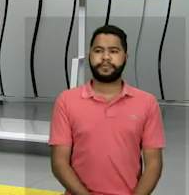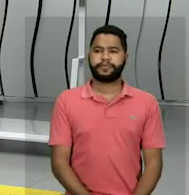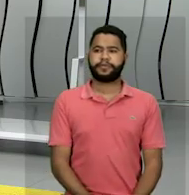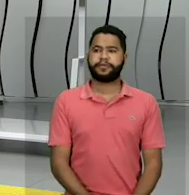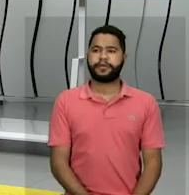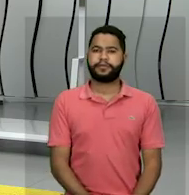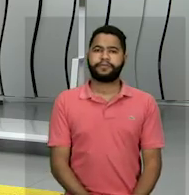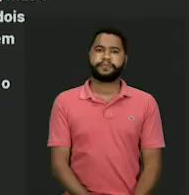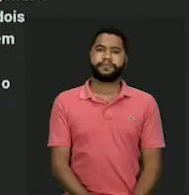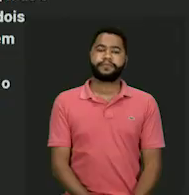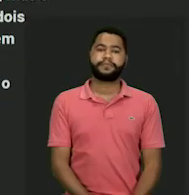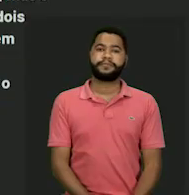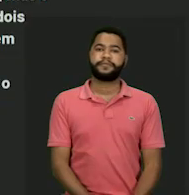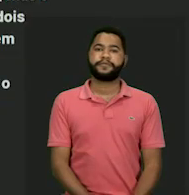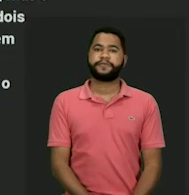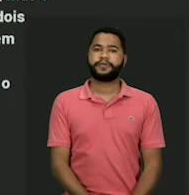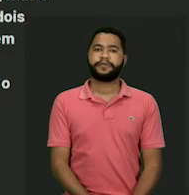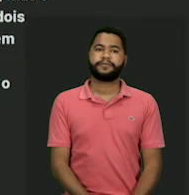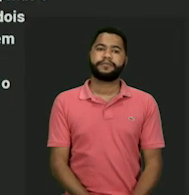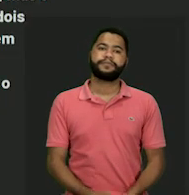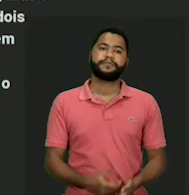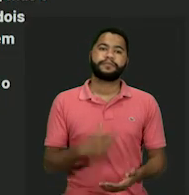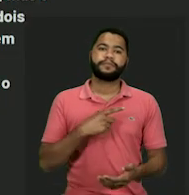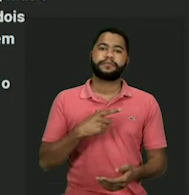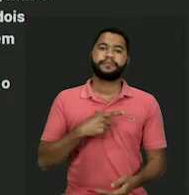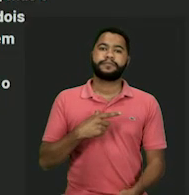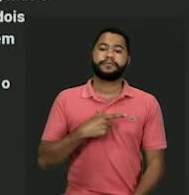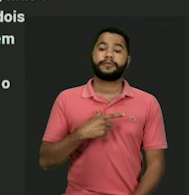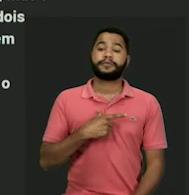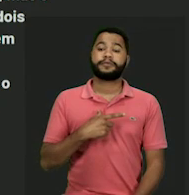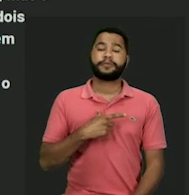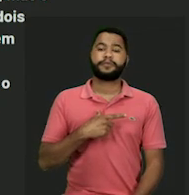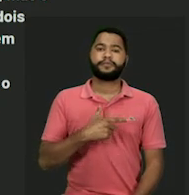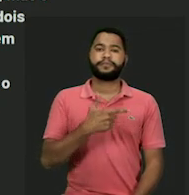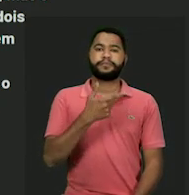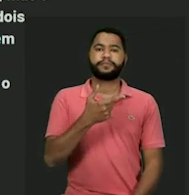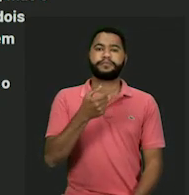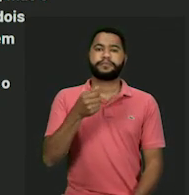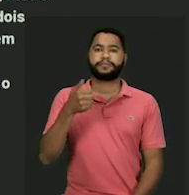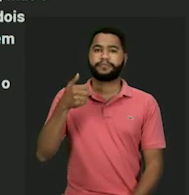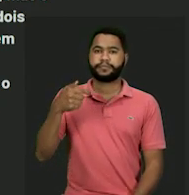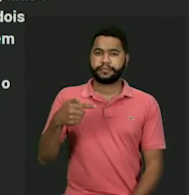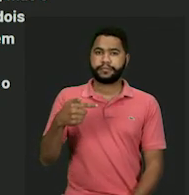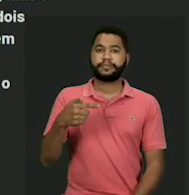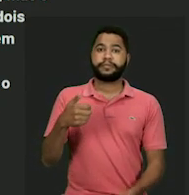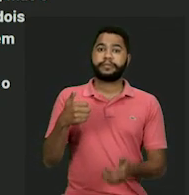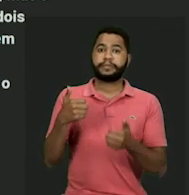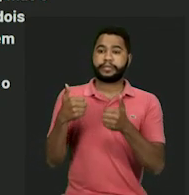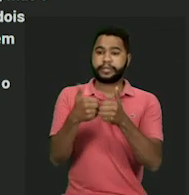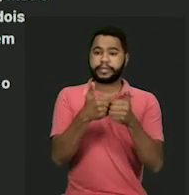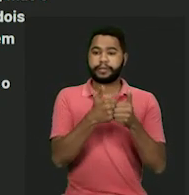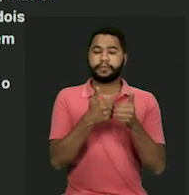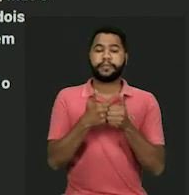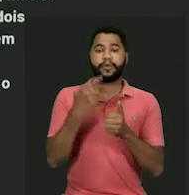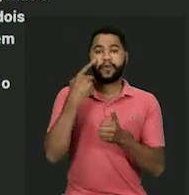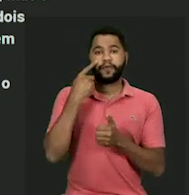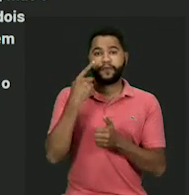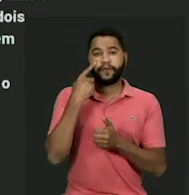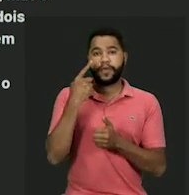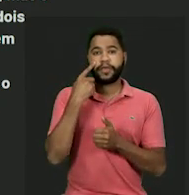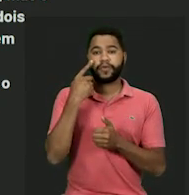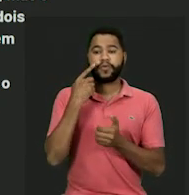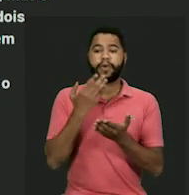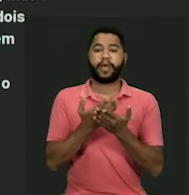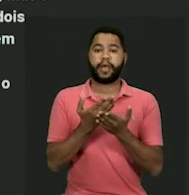A primeira questão é a questão do Enem de 2017. Então, está muito próximo da gente. Vejam bem que tanto na